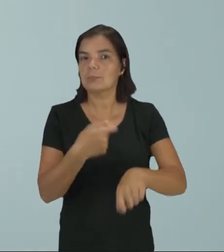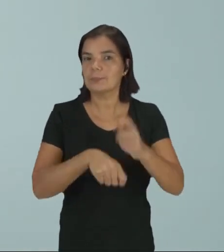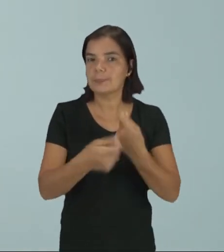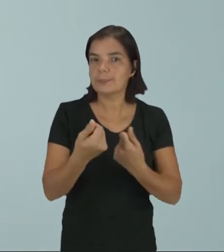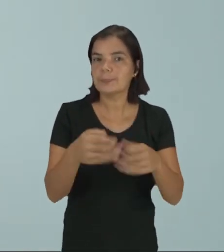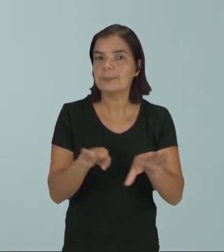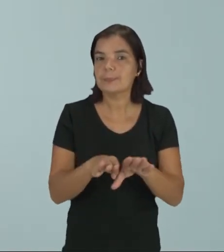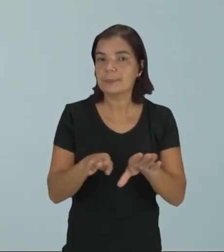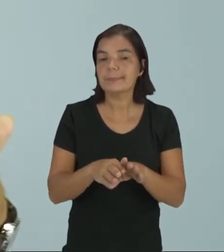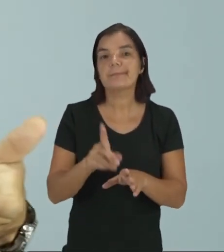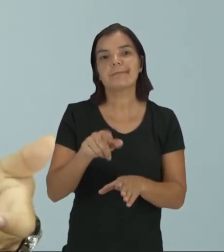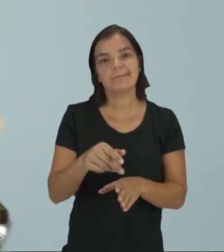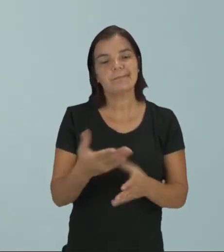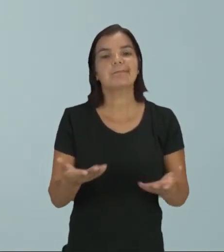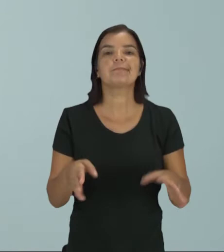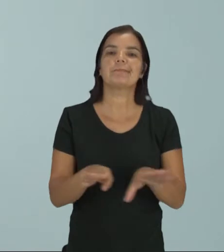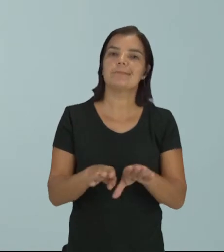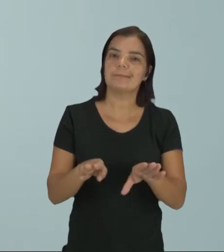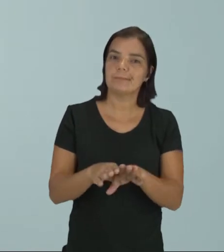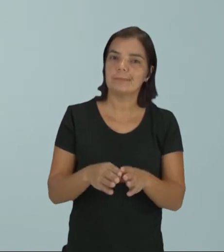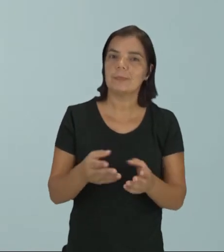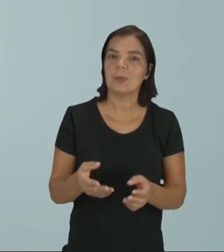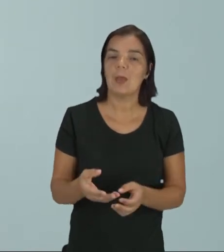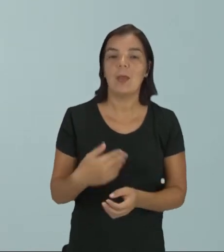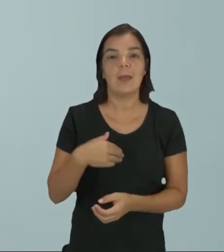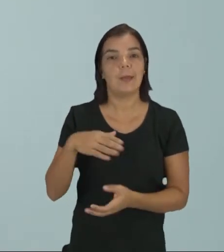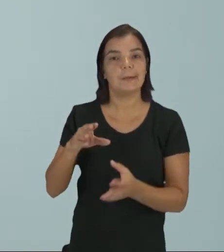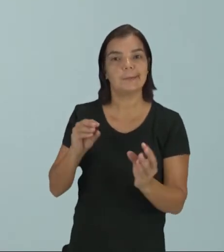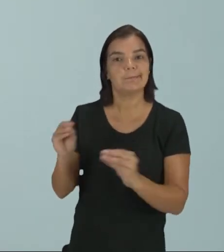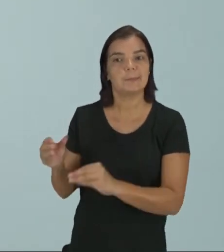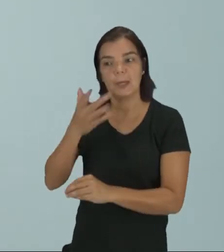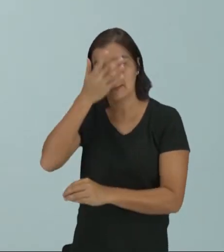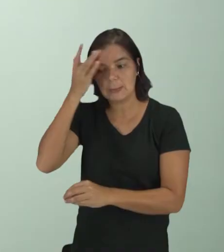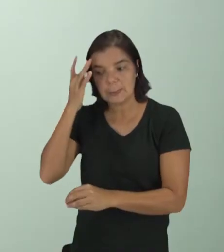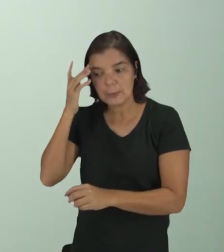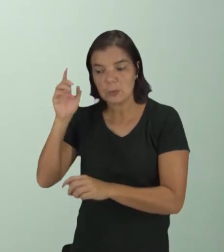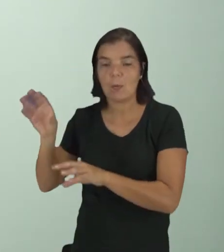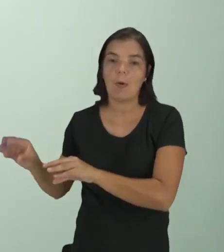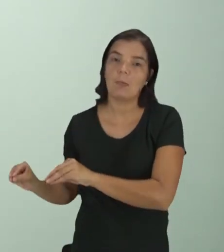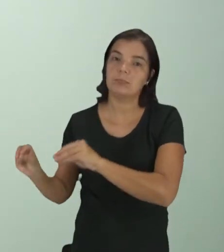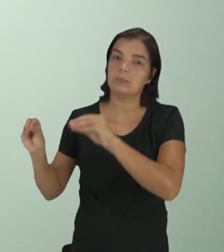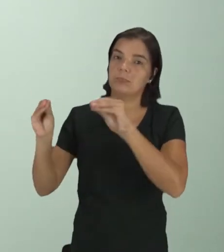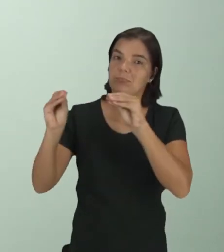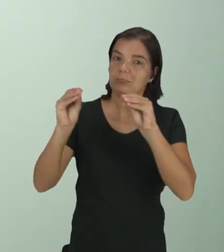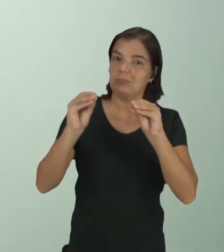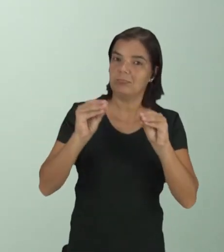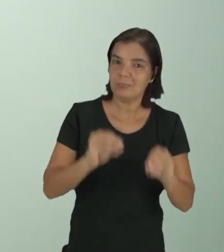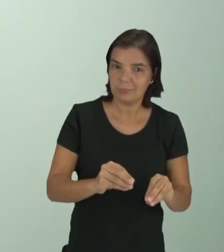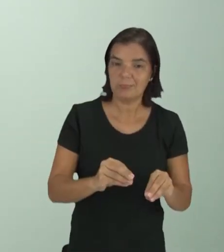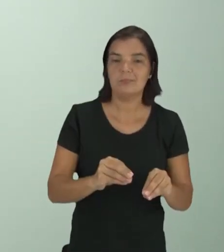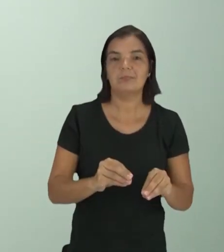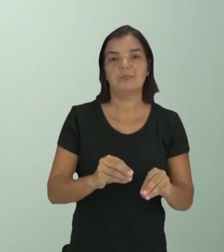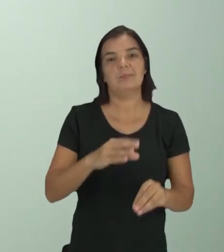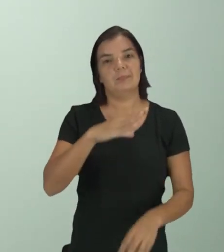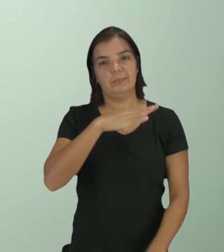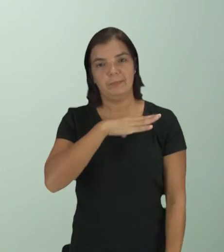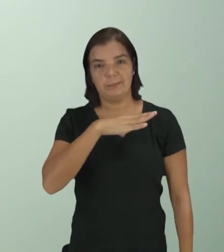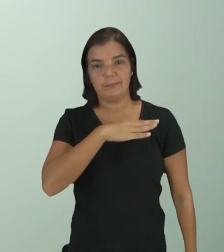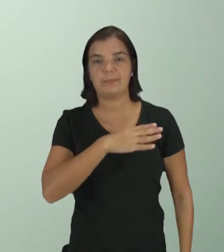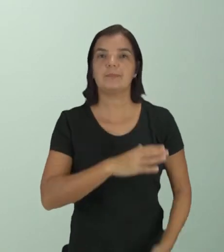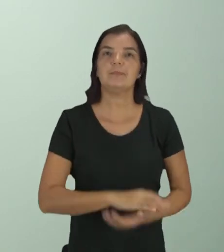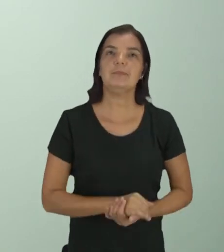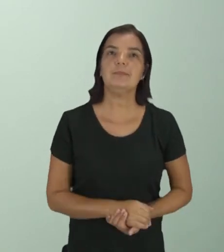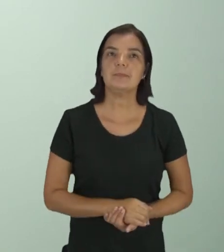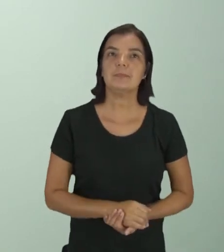econômica, isso pode se tornar um fator repulsivo a levar as pessoas a saírem, a se deslocarem, então, das suas